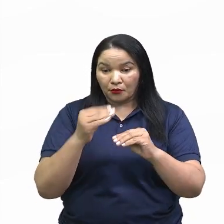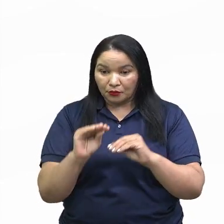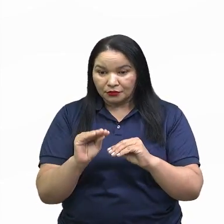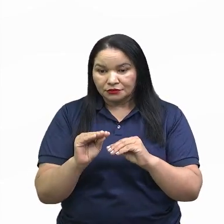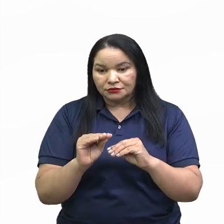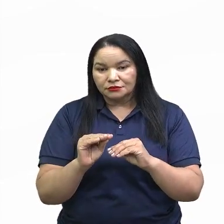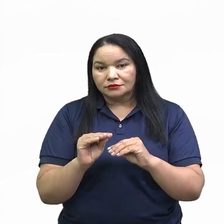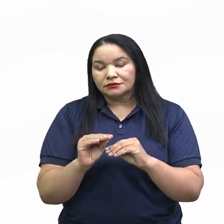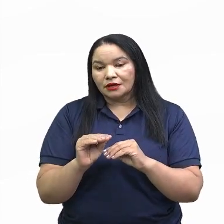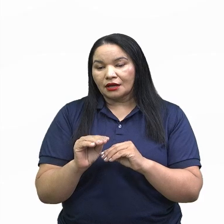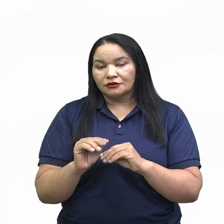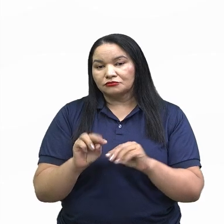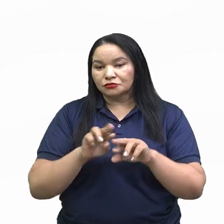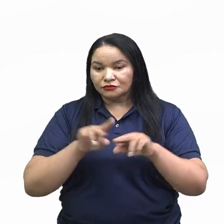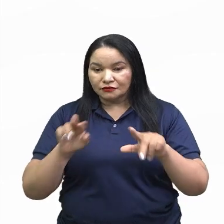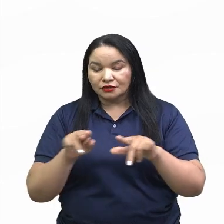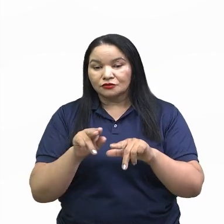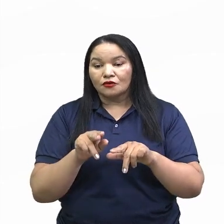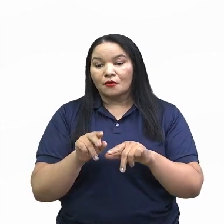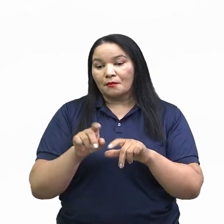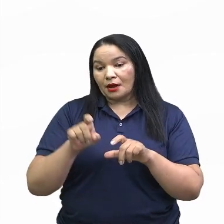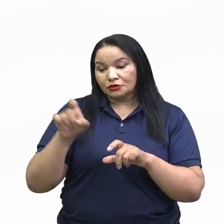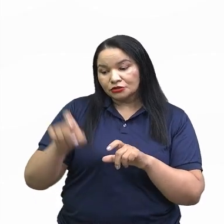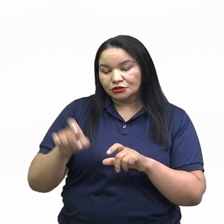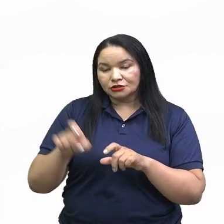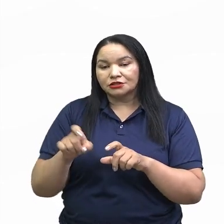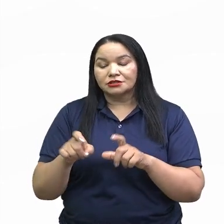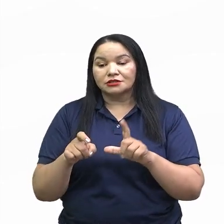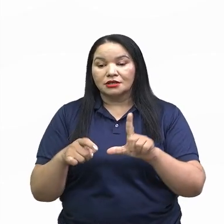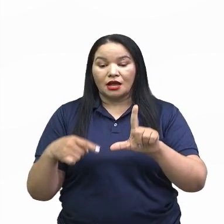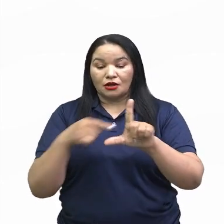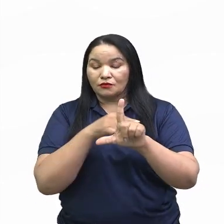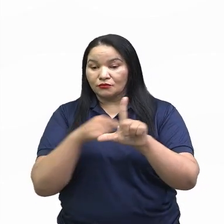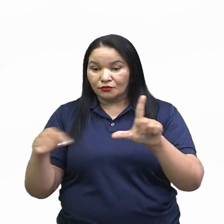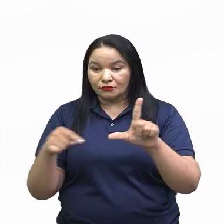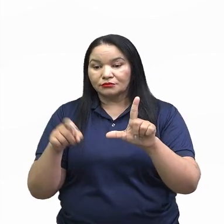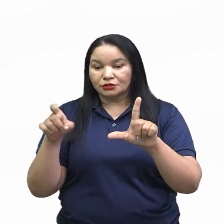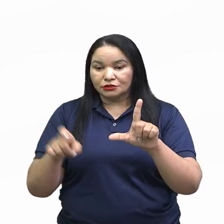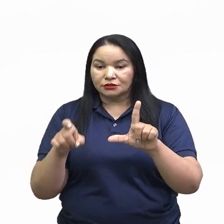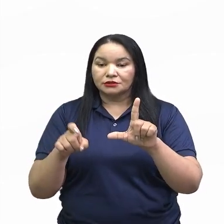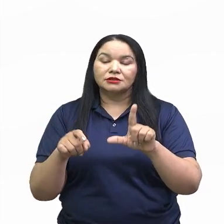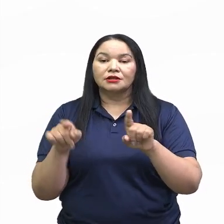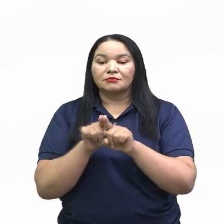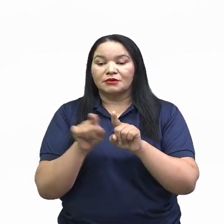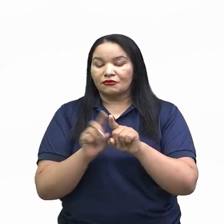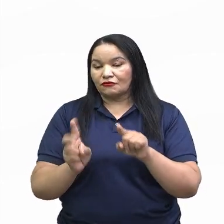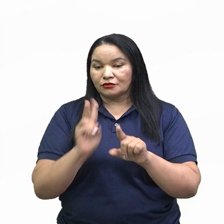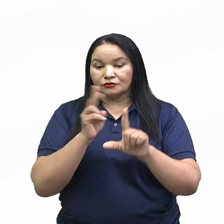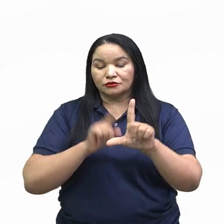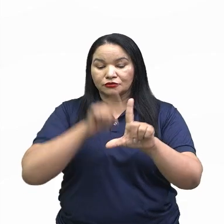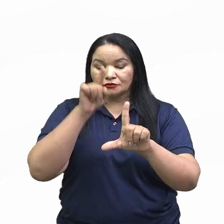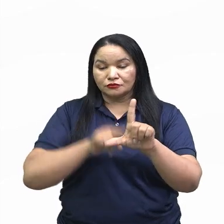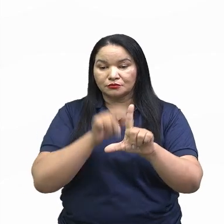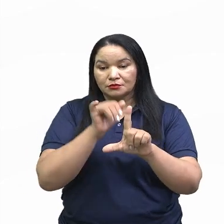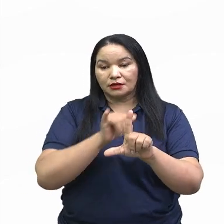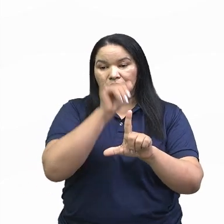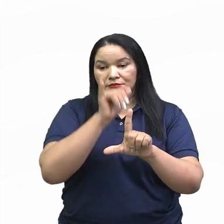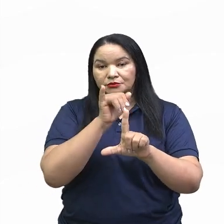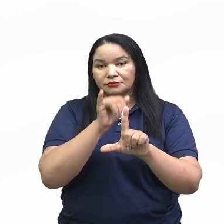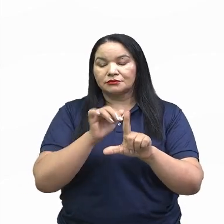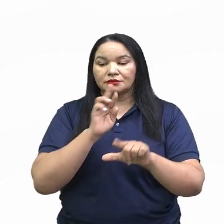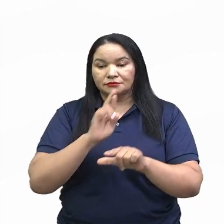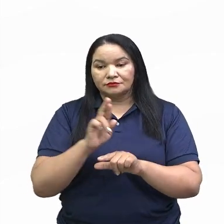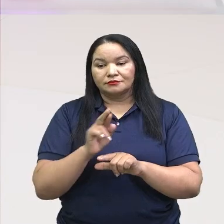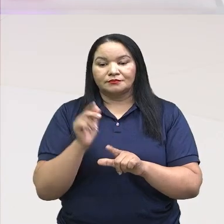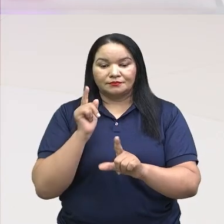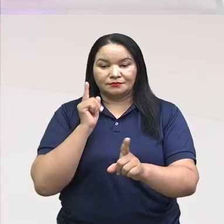mais valores para x, com certeza eu chegaria em valores ali para y e também chegaria aí a este resultado, tudo